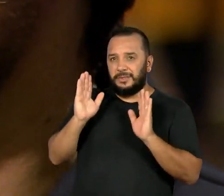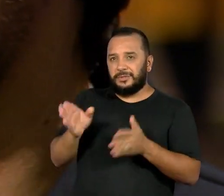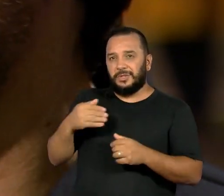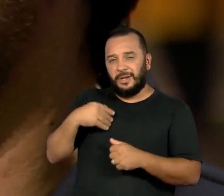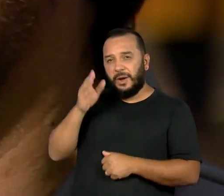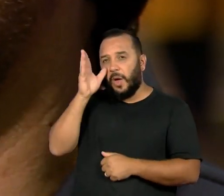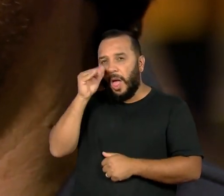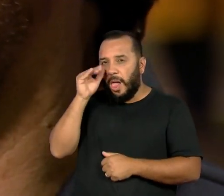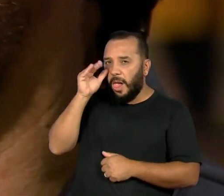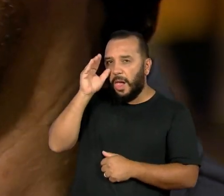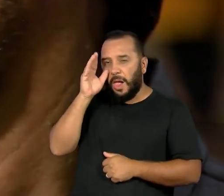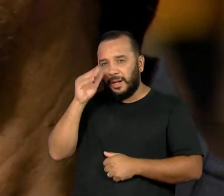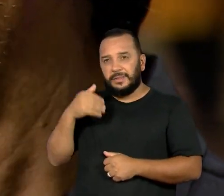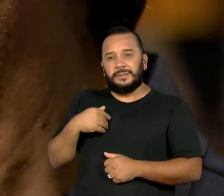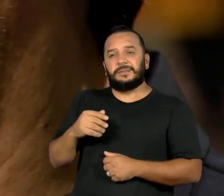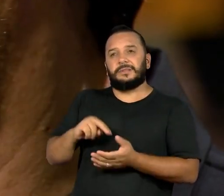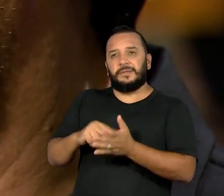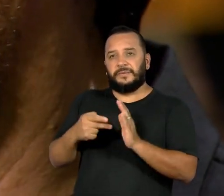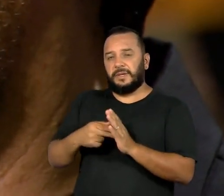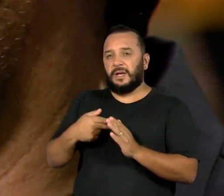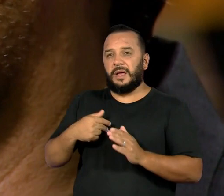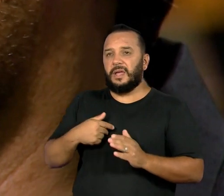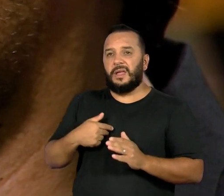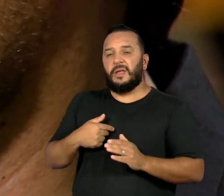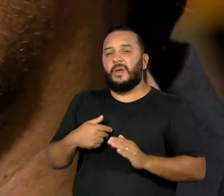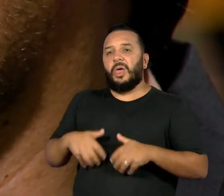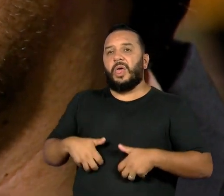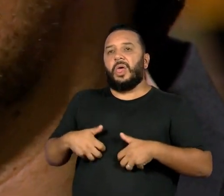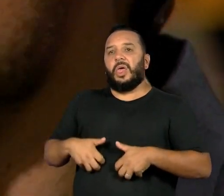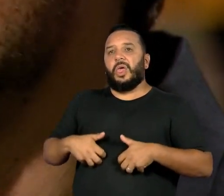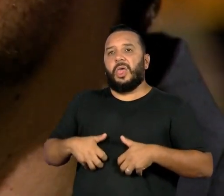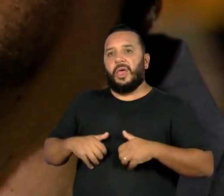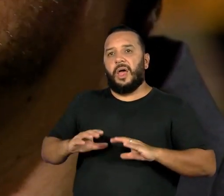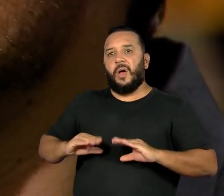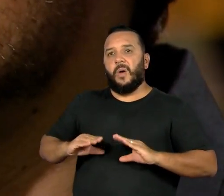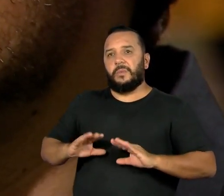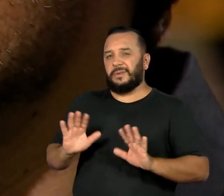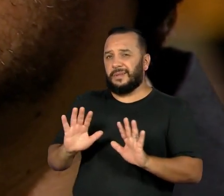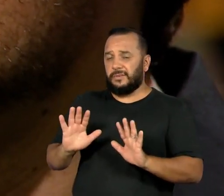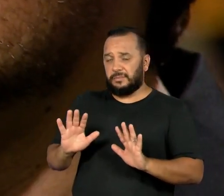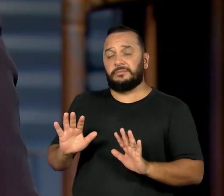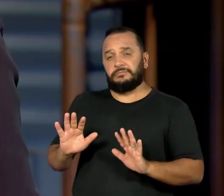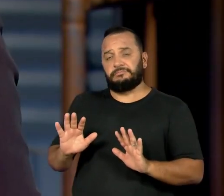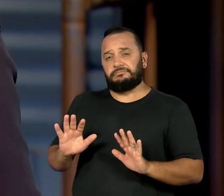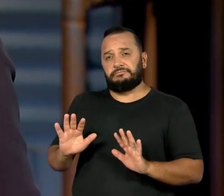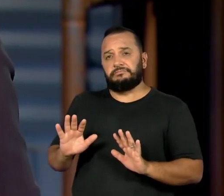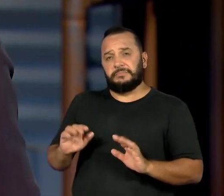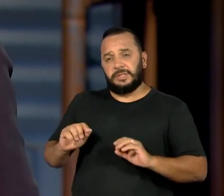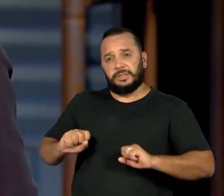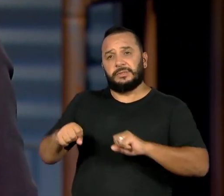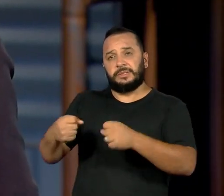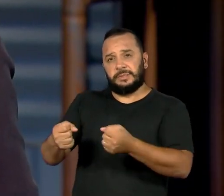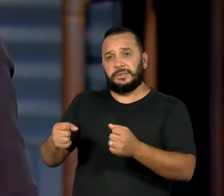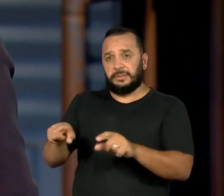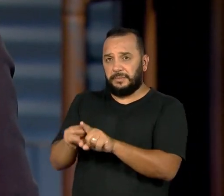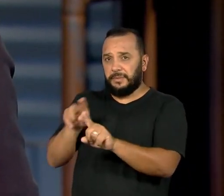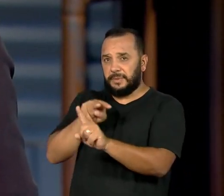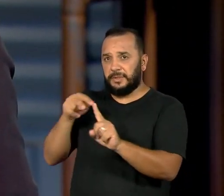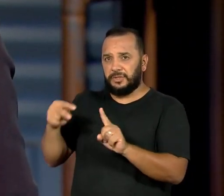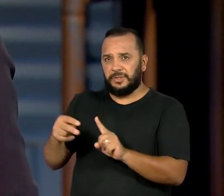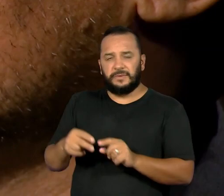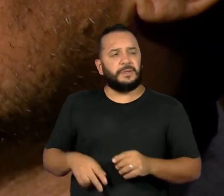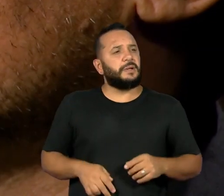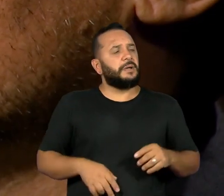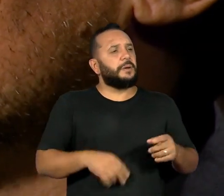sentido de não se acomodar. E tem a ver com, acho que, um ponto de vista. O que te faz acordar todo